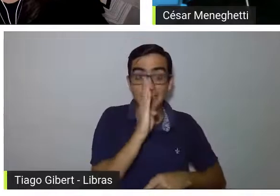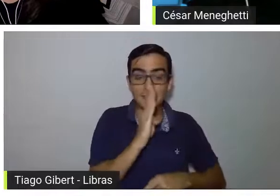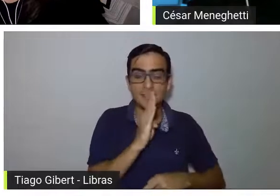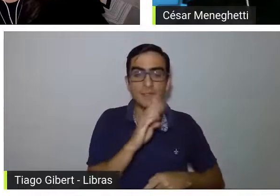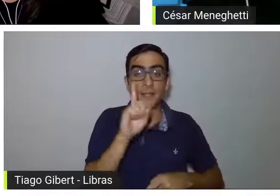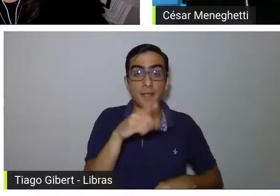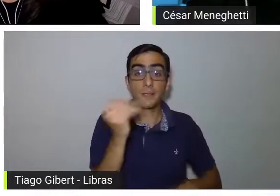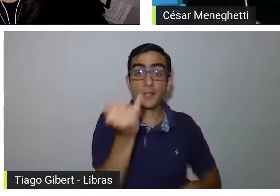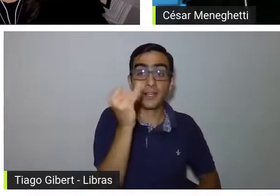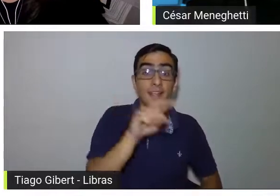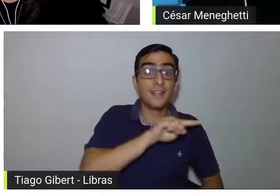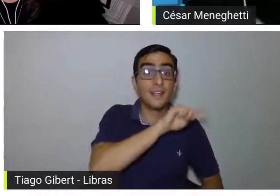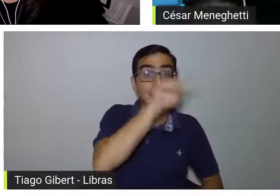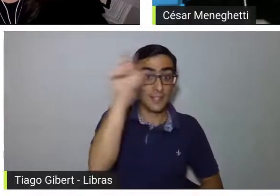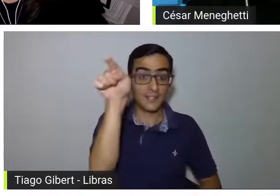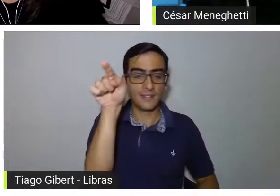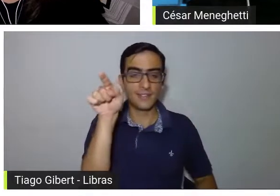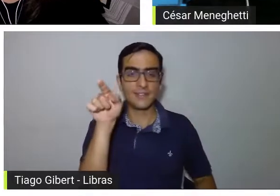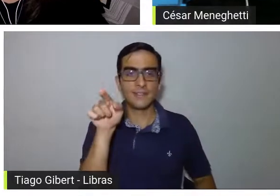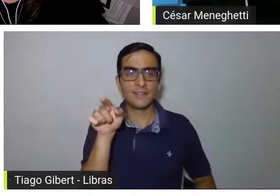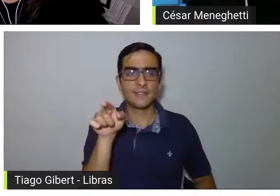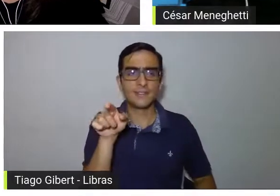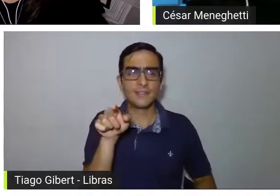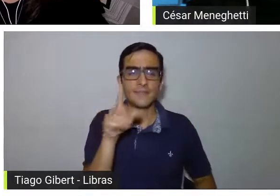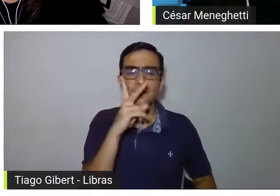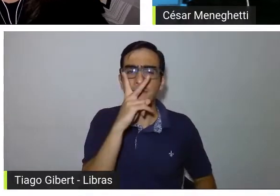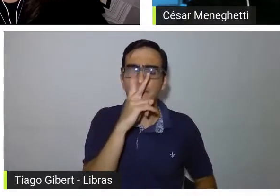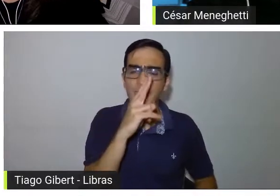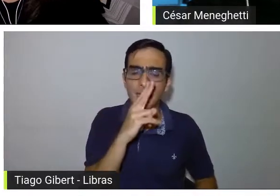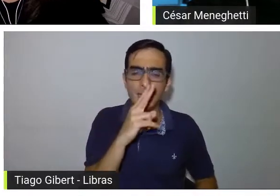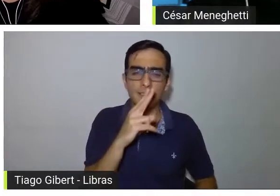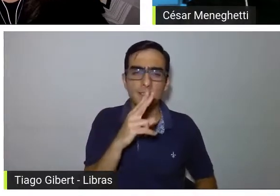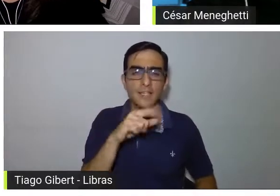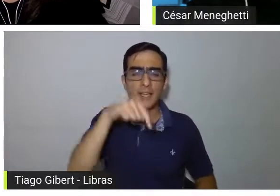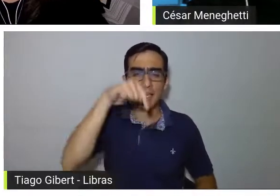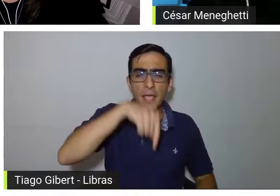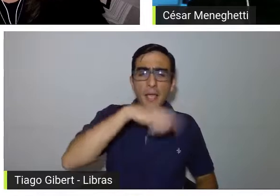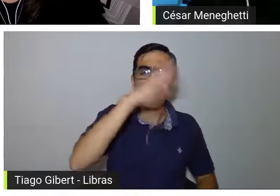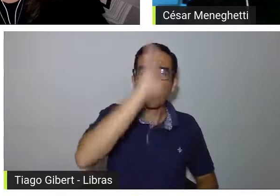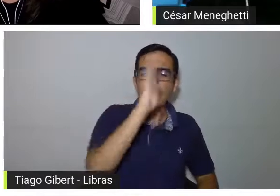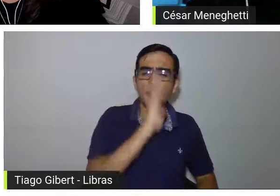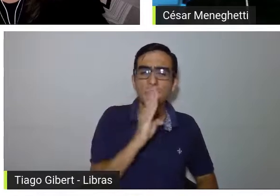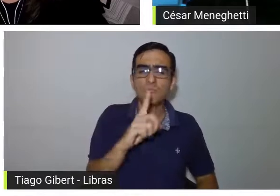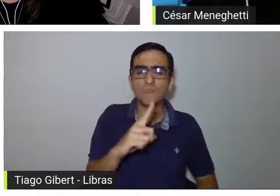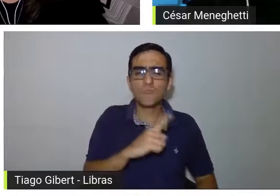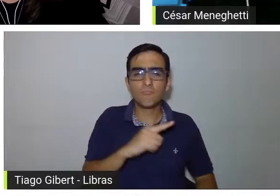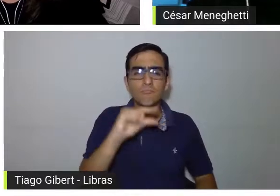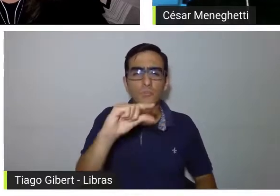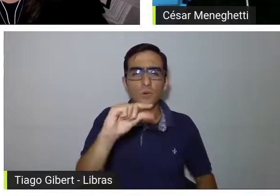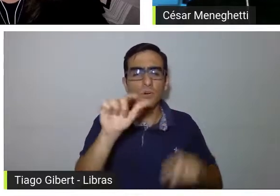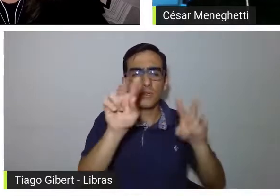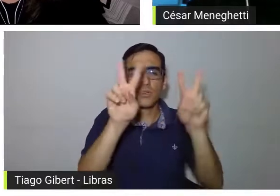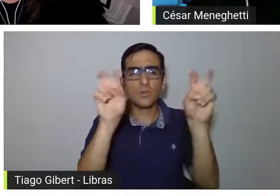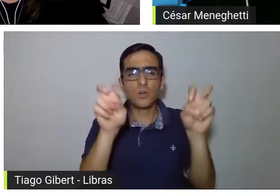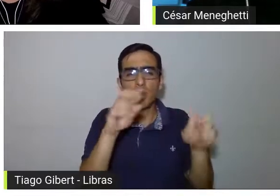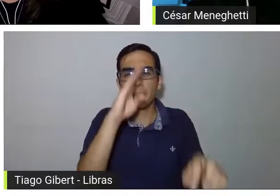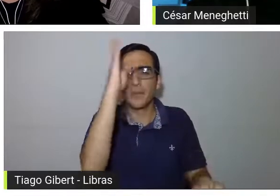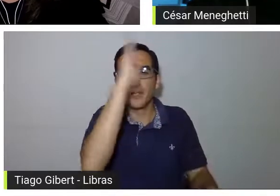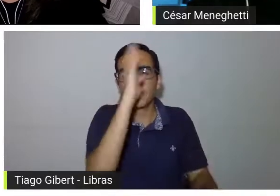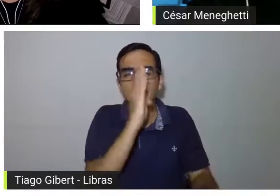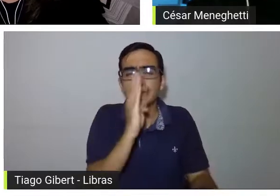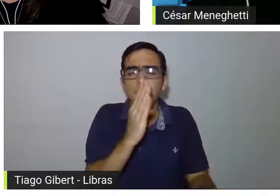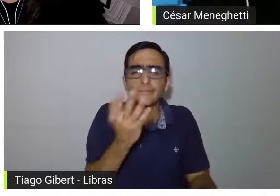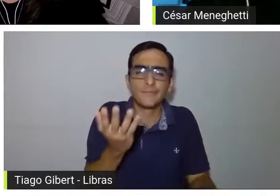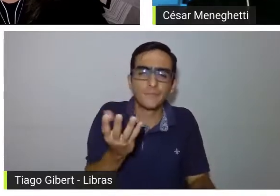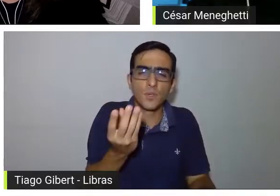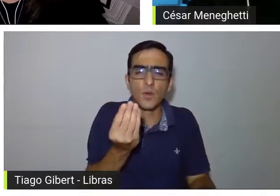importante. Mas lá, mas tinha sempre essa coisa do Brasil, como o Brasil